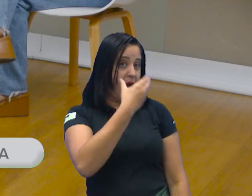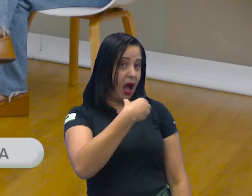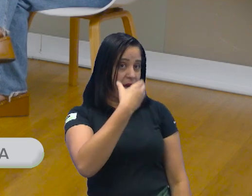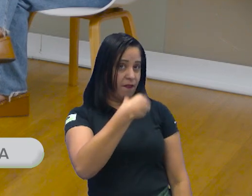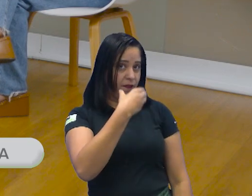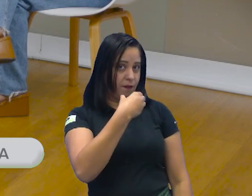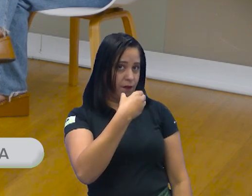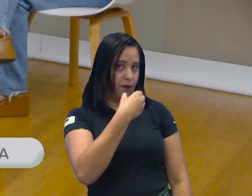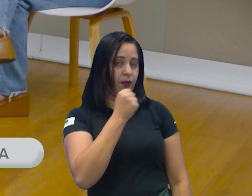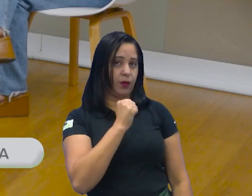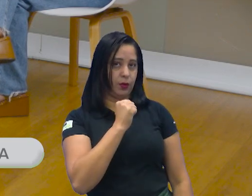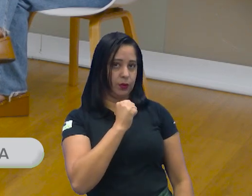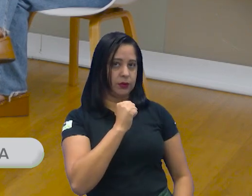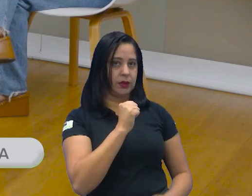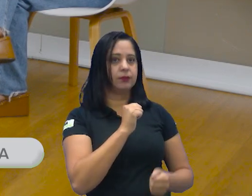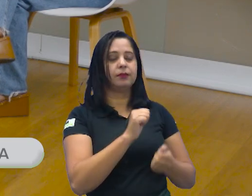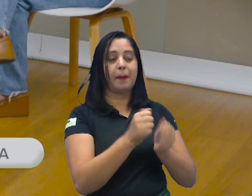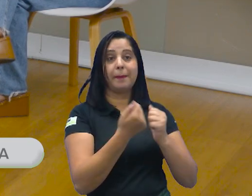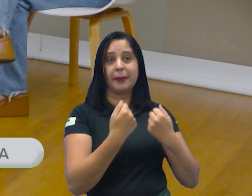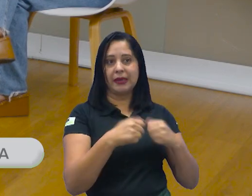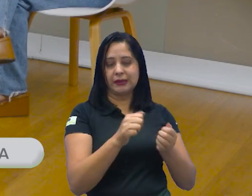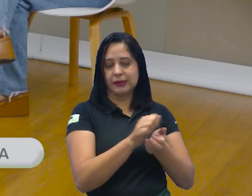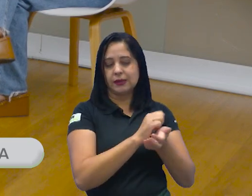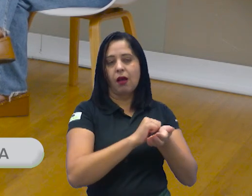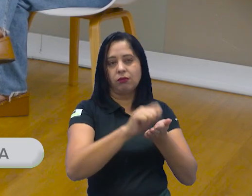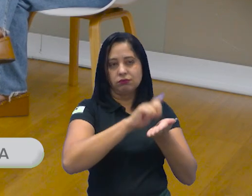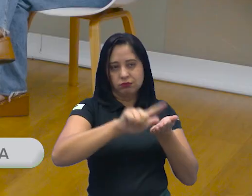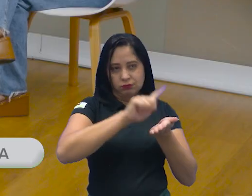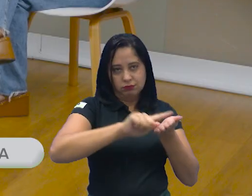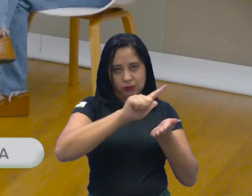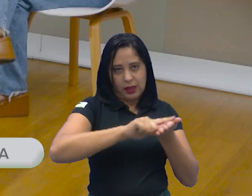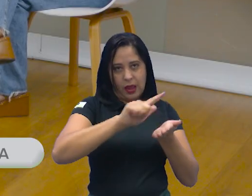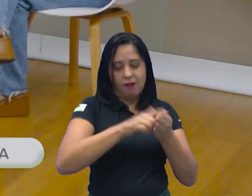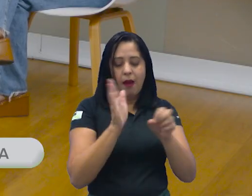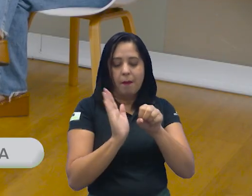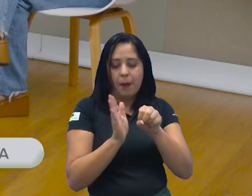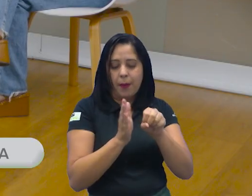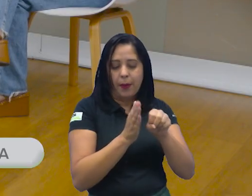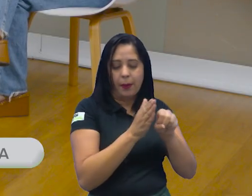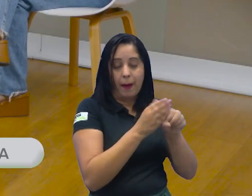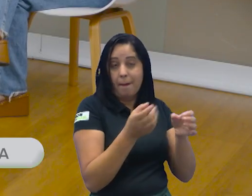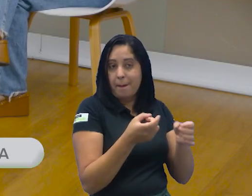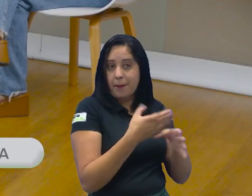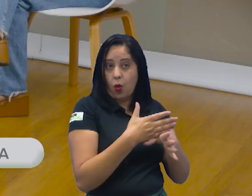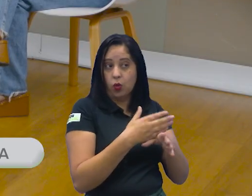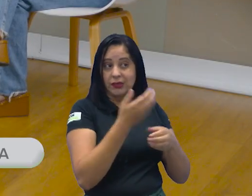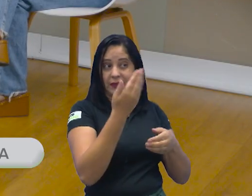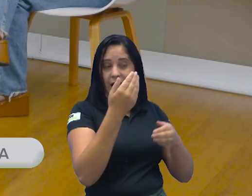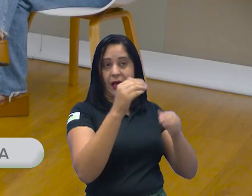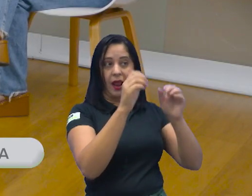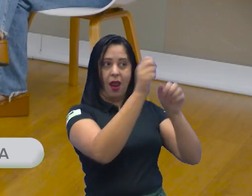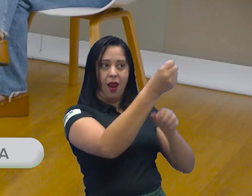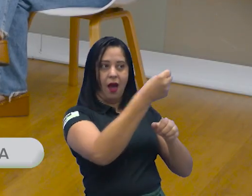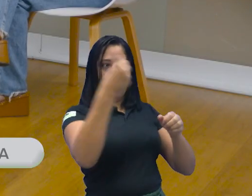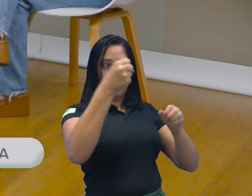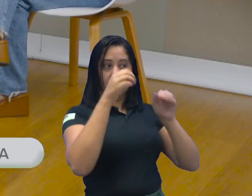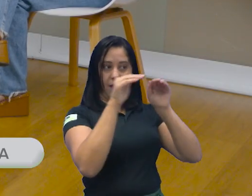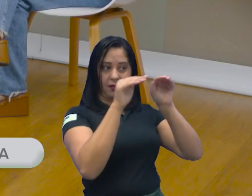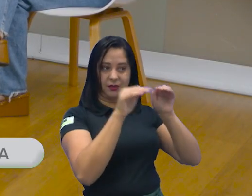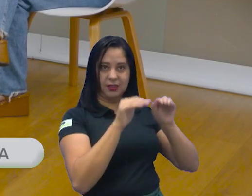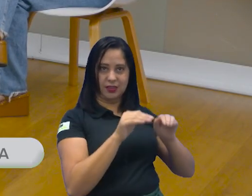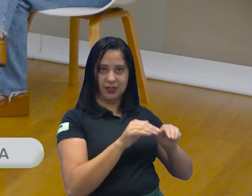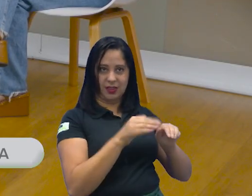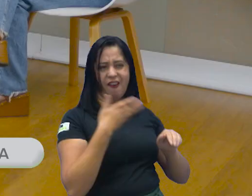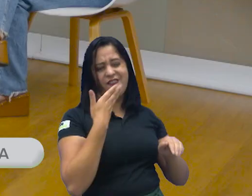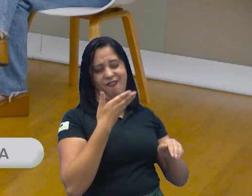sem higienizar, já deixar cortadinha ali, preparadinha na geladeira. Facilita muito a nossa vida também, né?